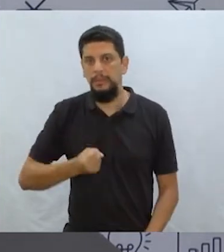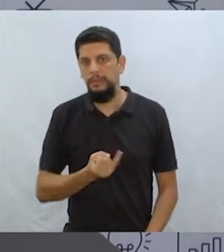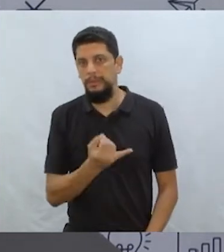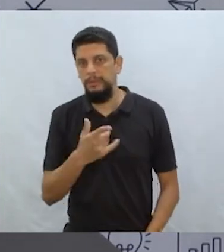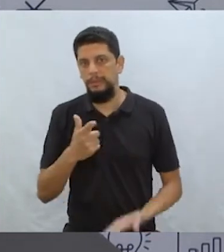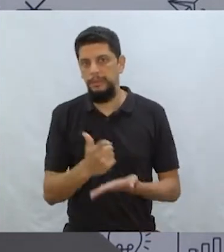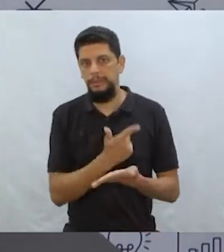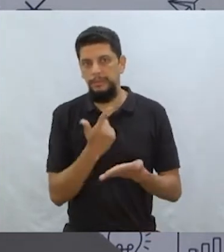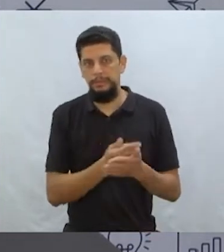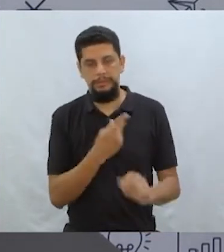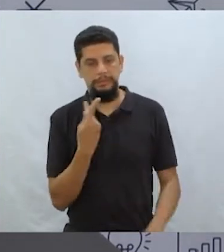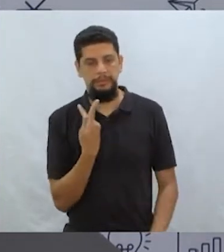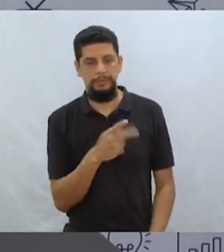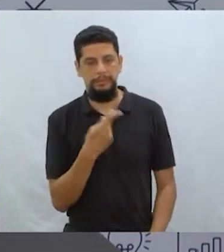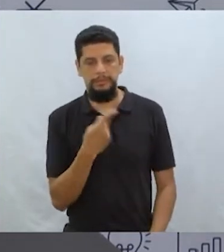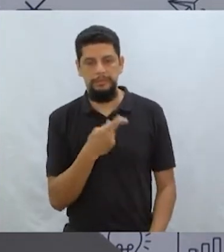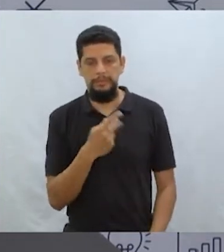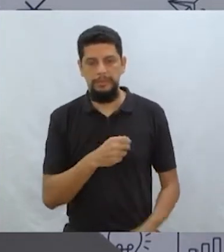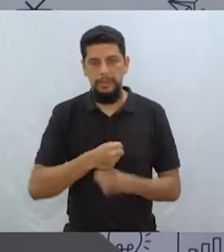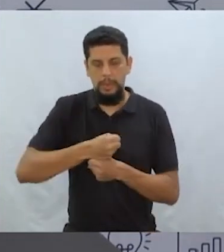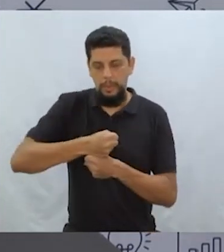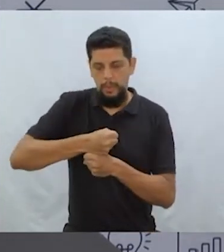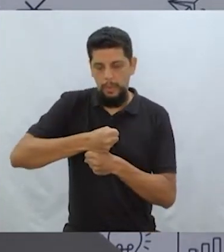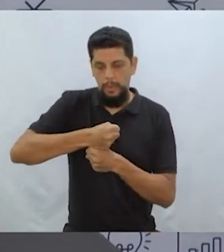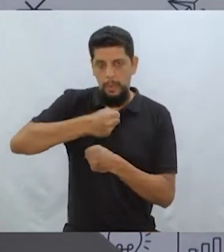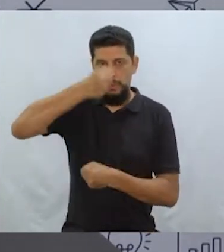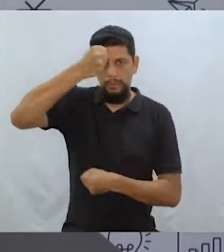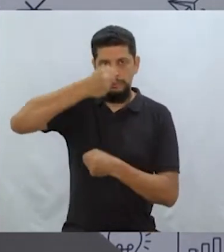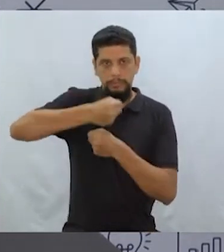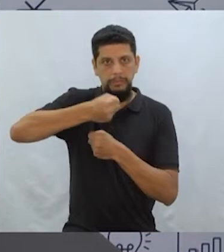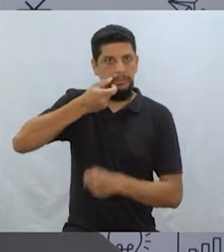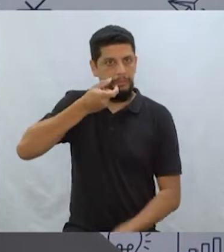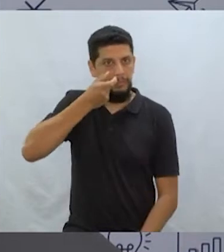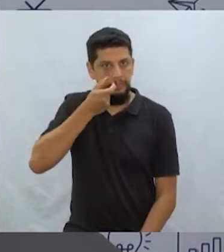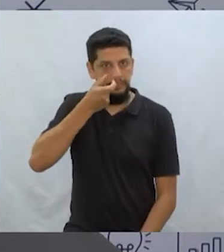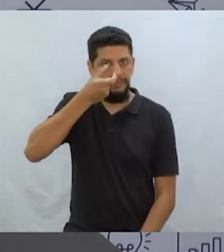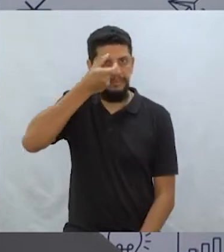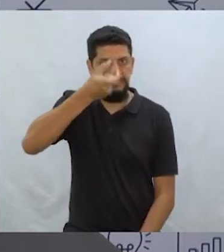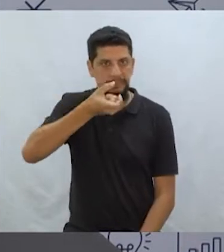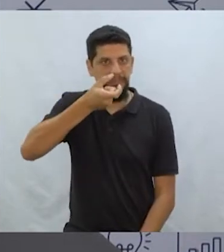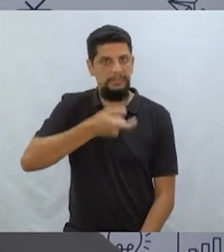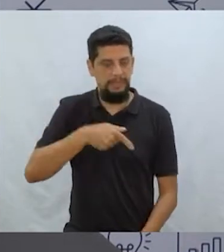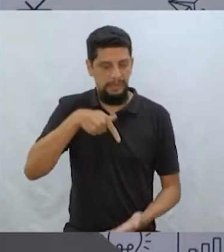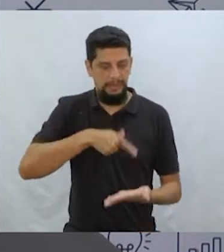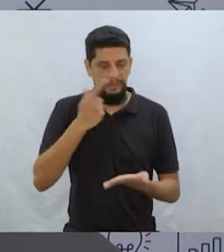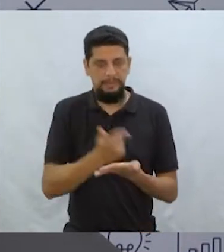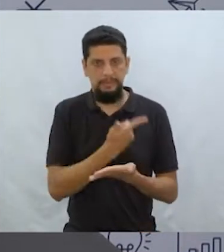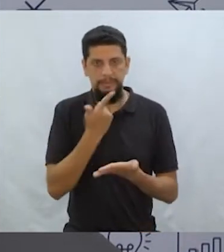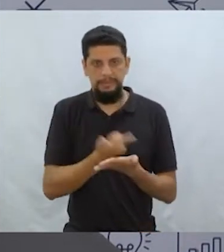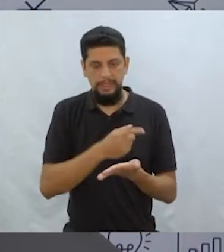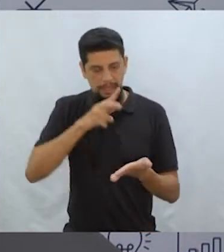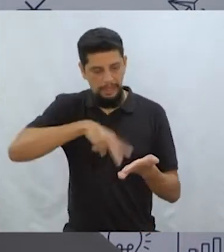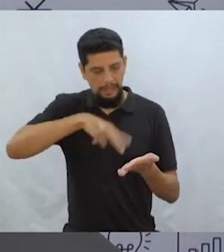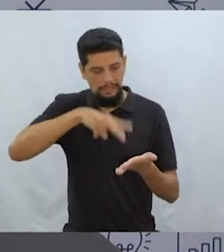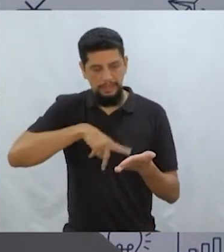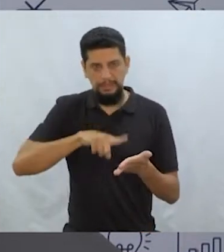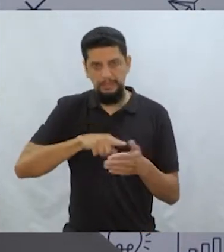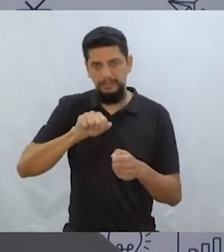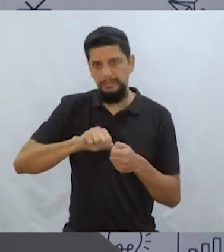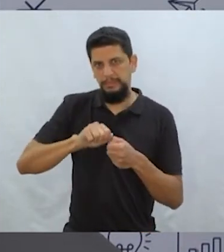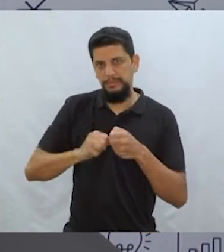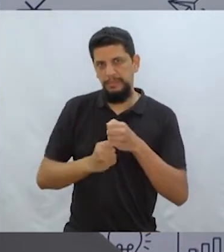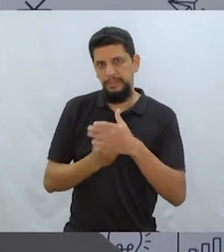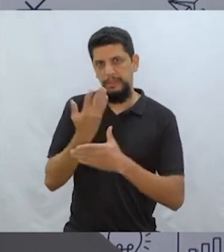livros dela guarda-chuva doideiras Olha que interessante guarda chuv Ela ali parece que